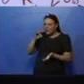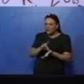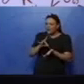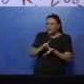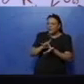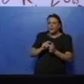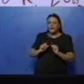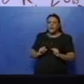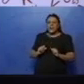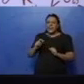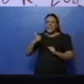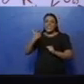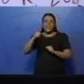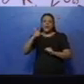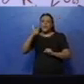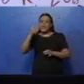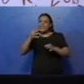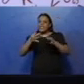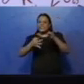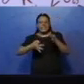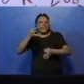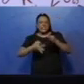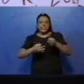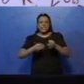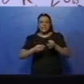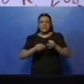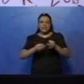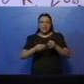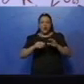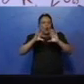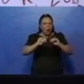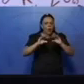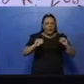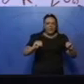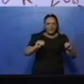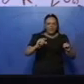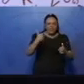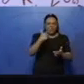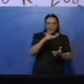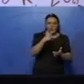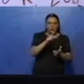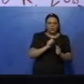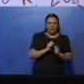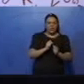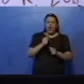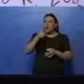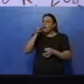certeza objetiva. Objetiva, algo concreto, né?